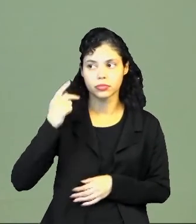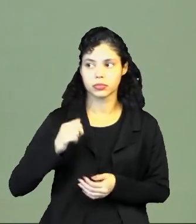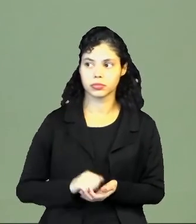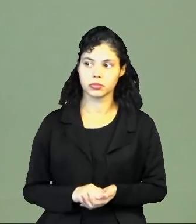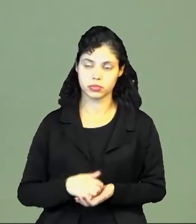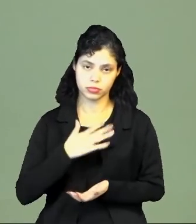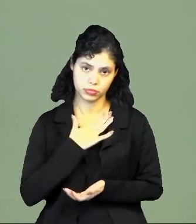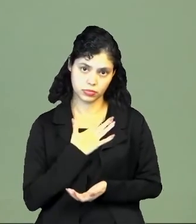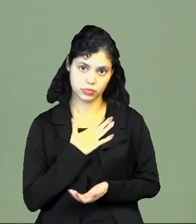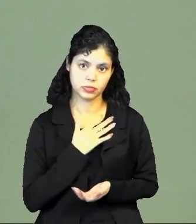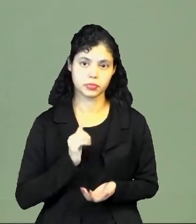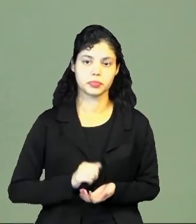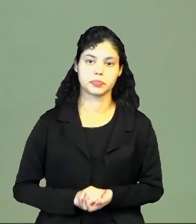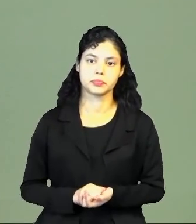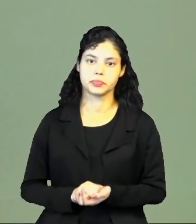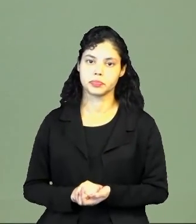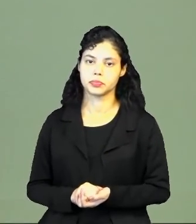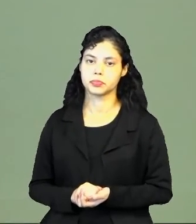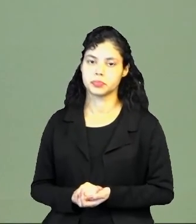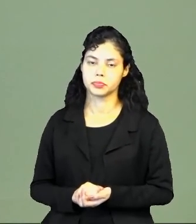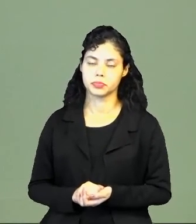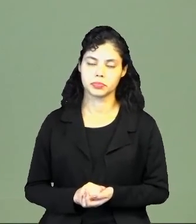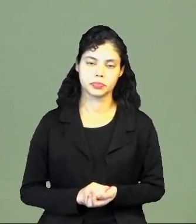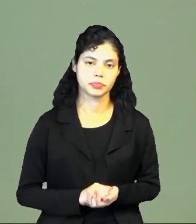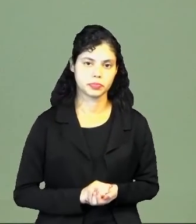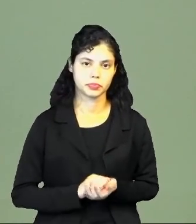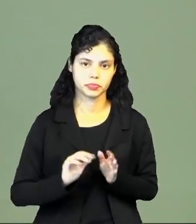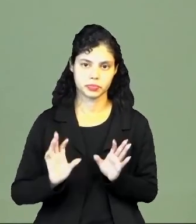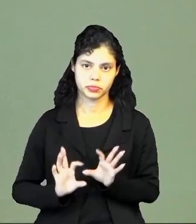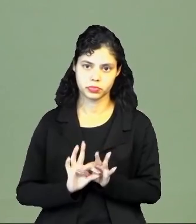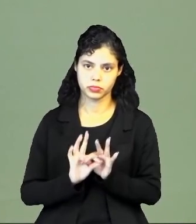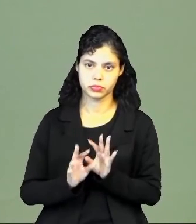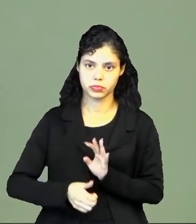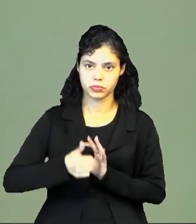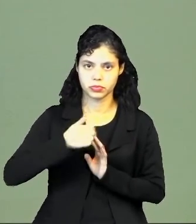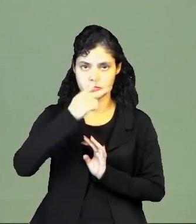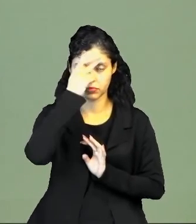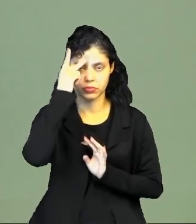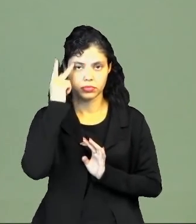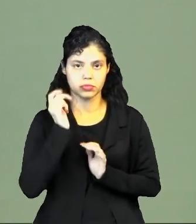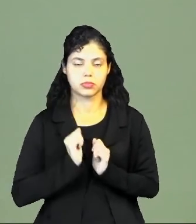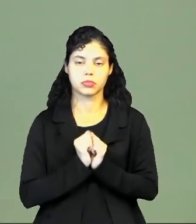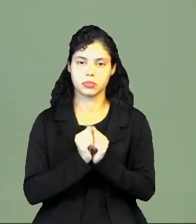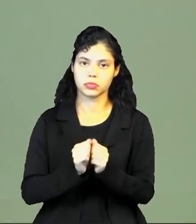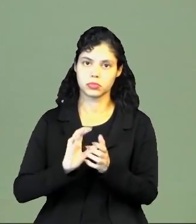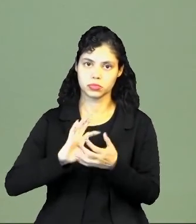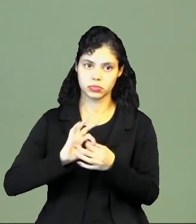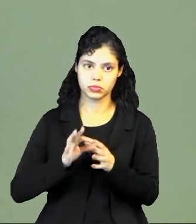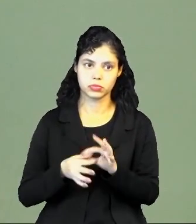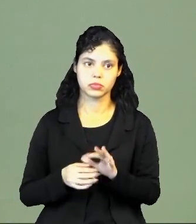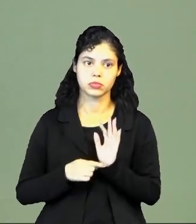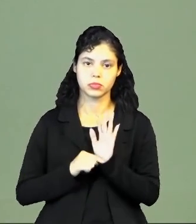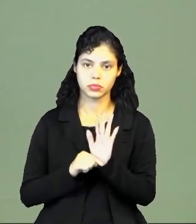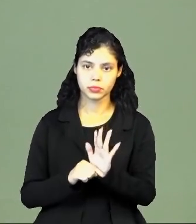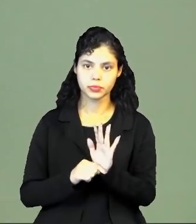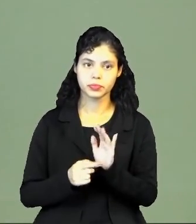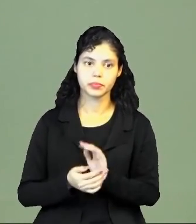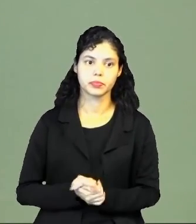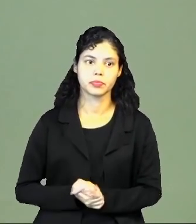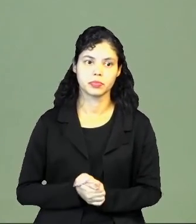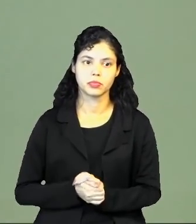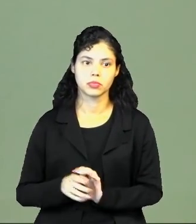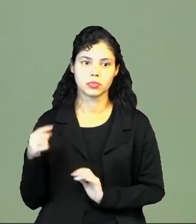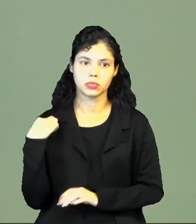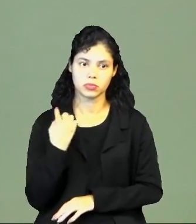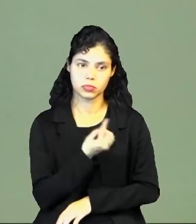história. Meu, né, estou me referindo tudo ligado à primeira pessoa ali. Estou fazendo parte do contexto, né, apresentado. Quando eu